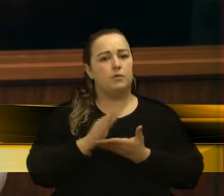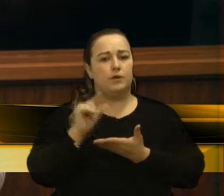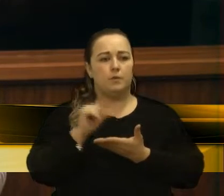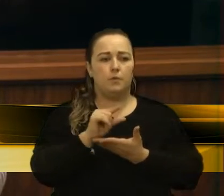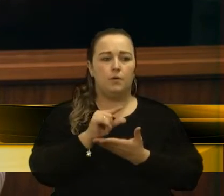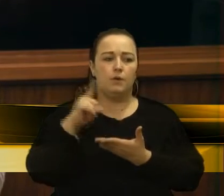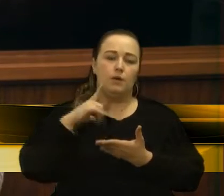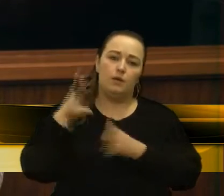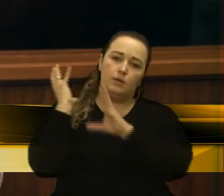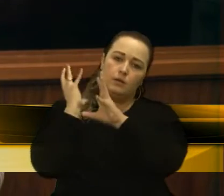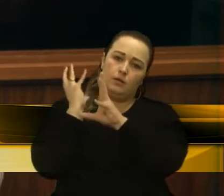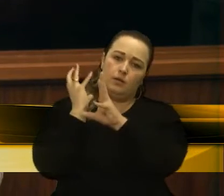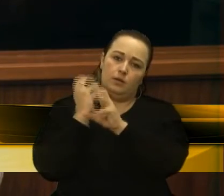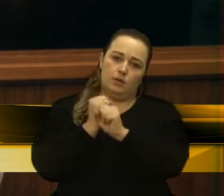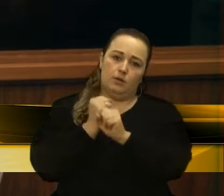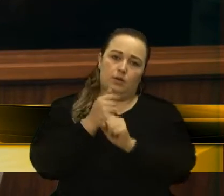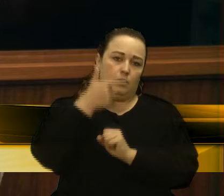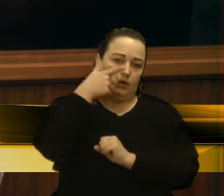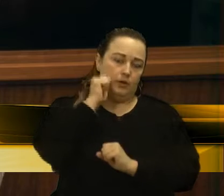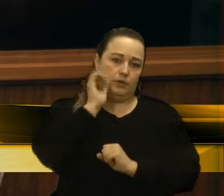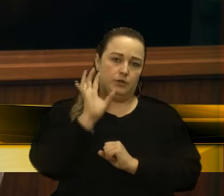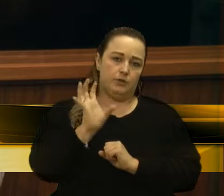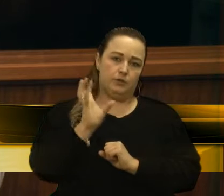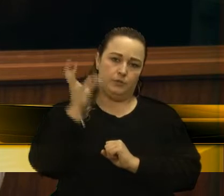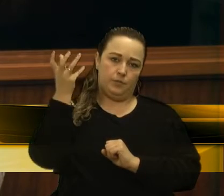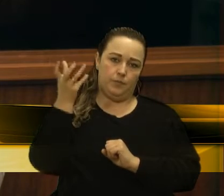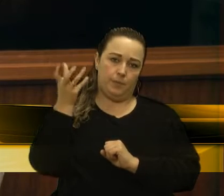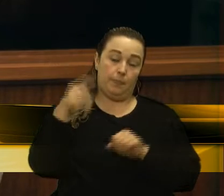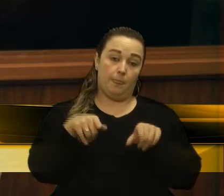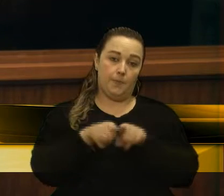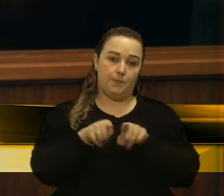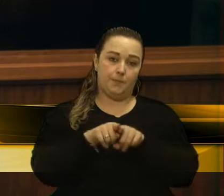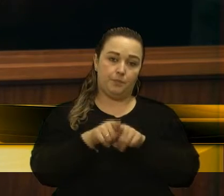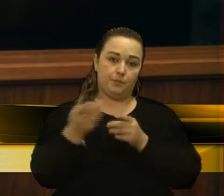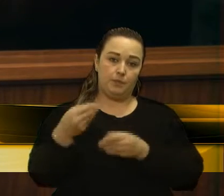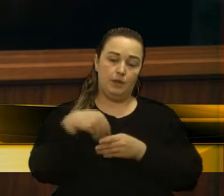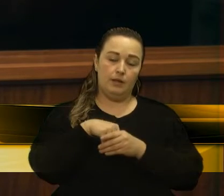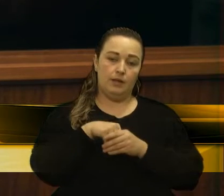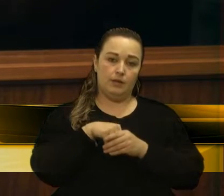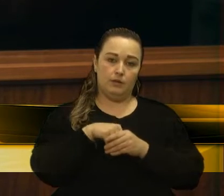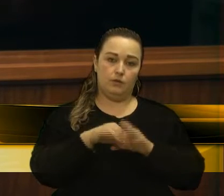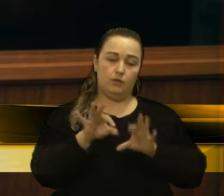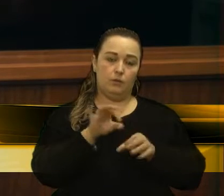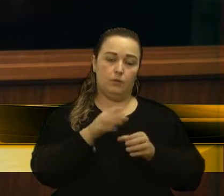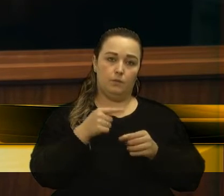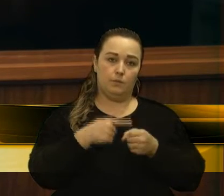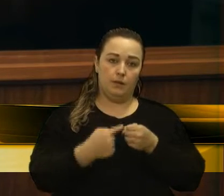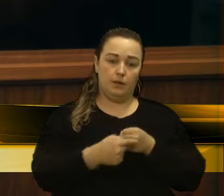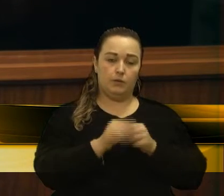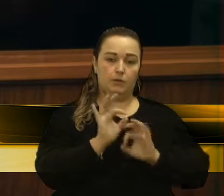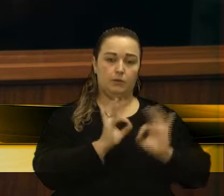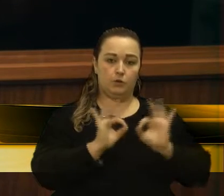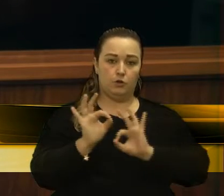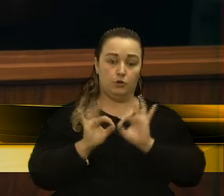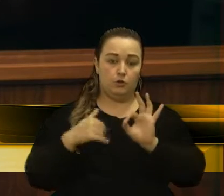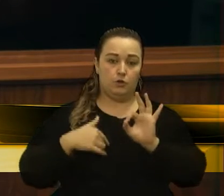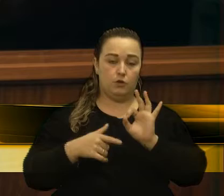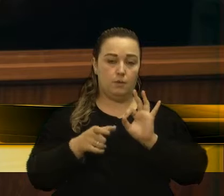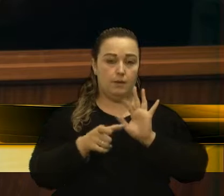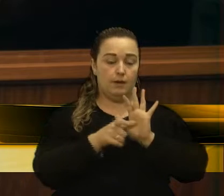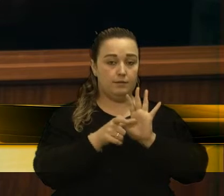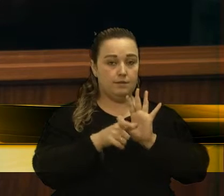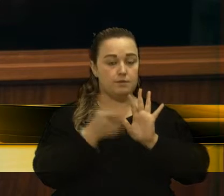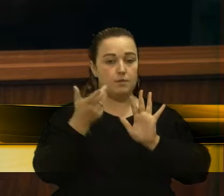do plano a gente consegue resolver. E, dentro do plano diretor, eu quero chamar a atenção, e aqui, para